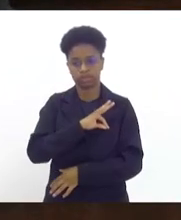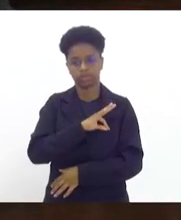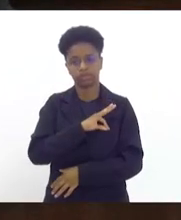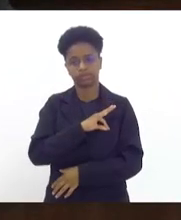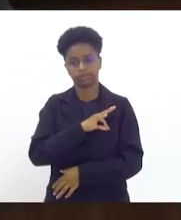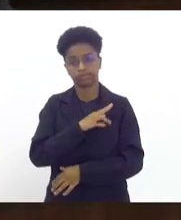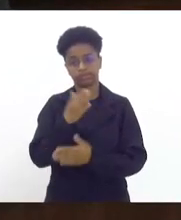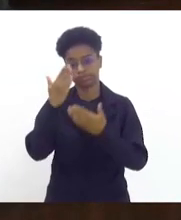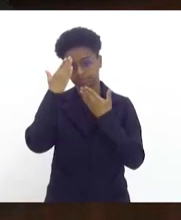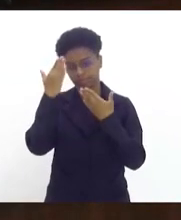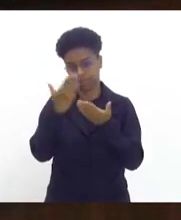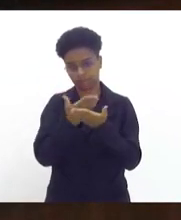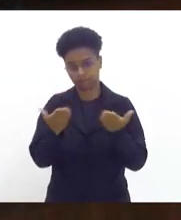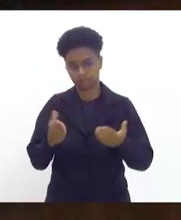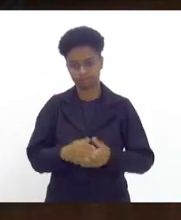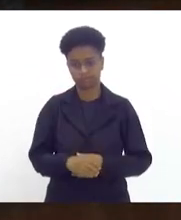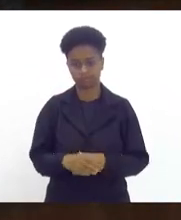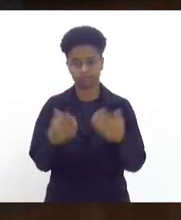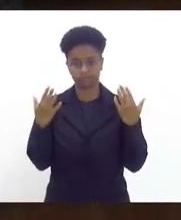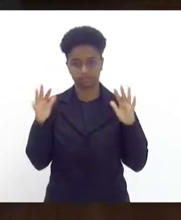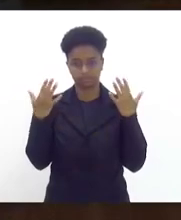muito obrigado por tudo